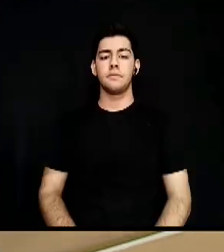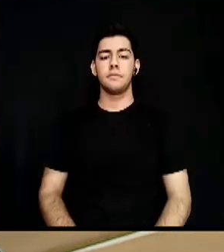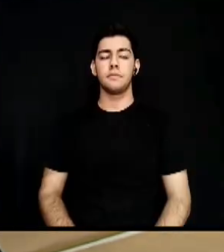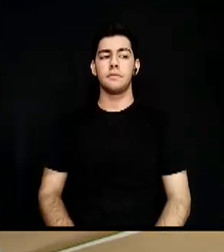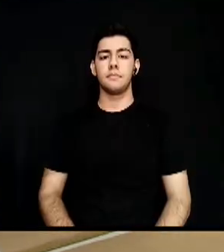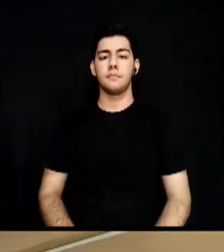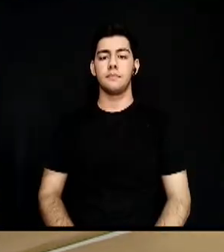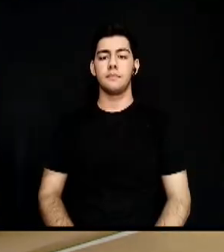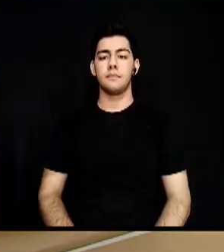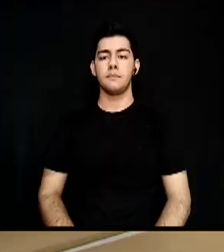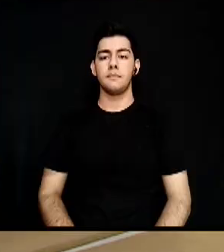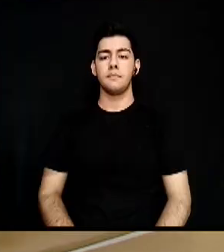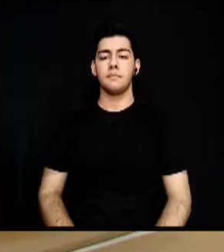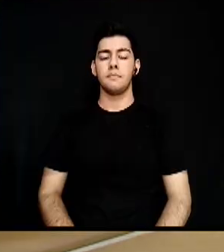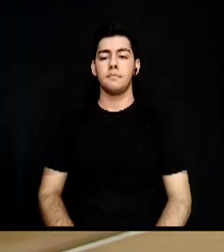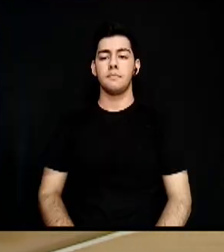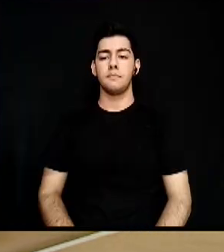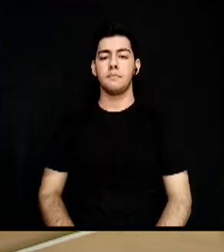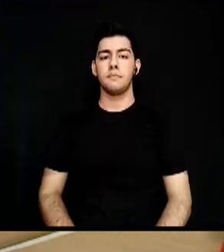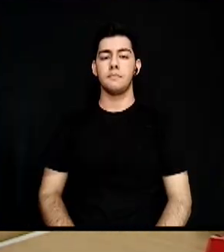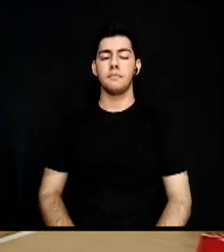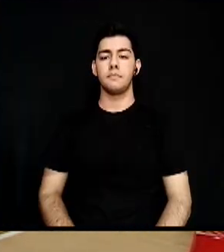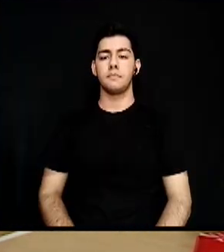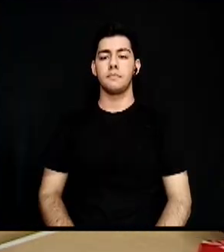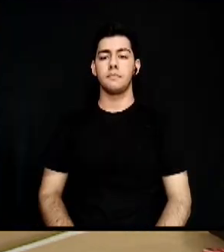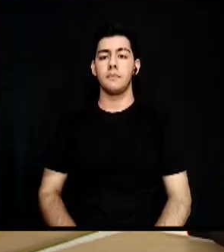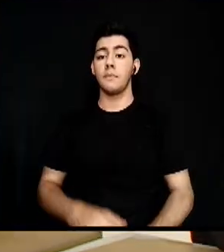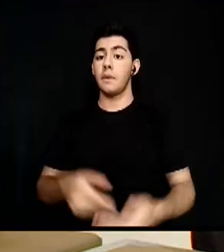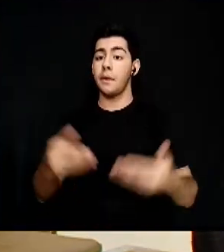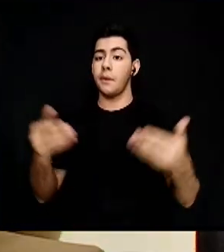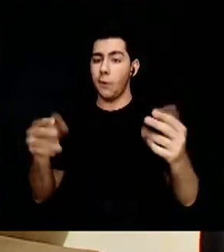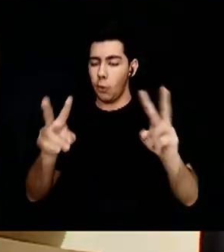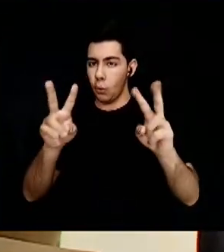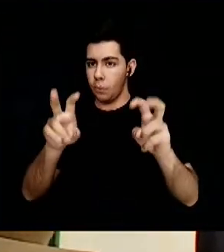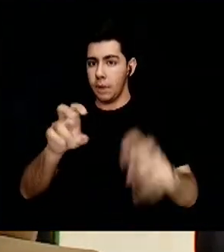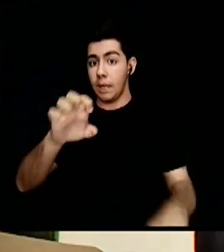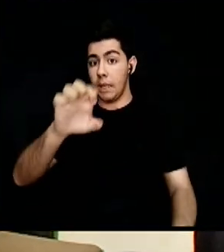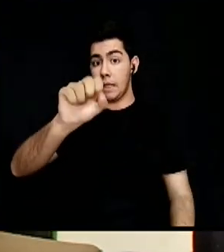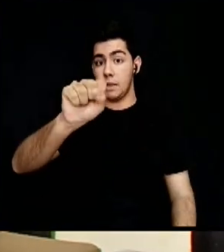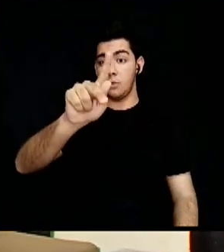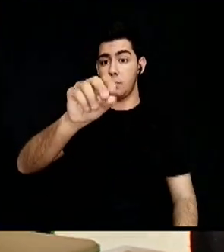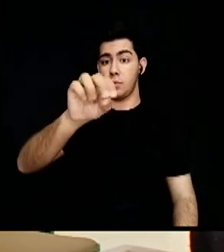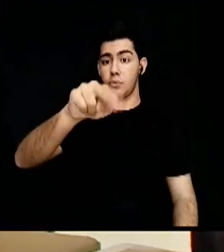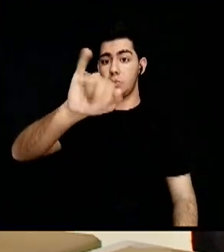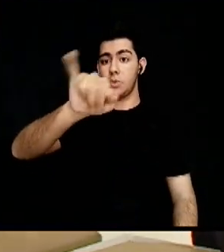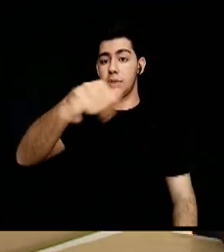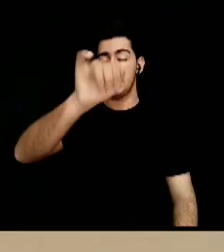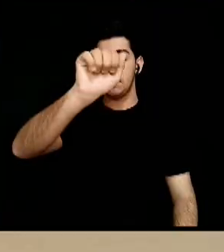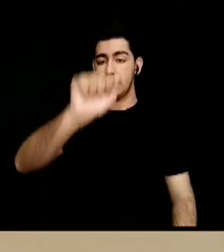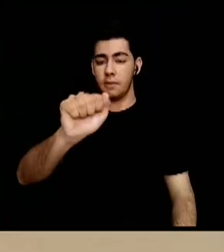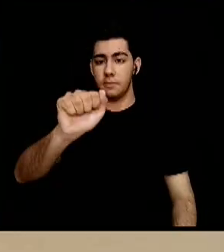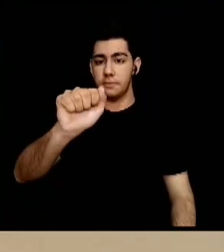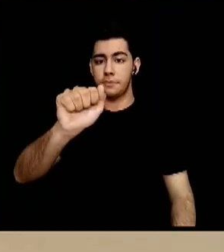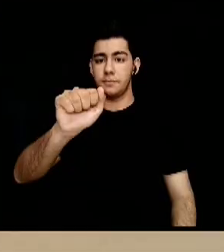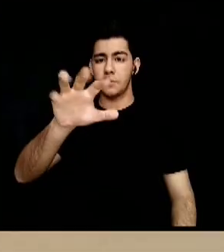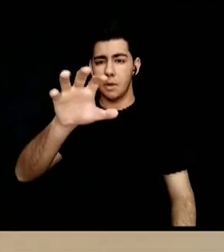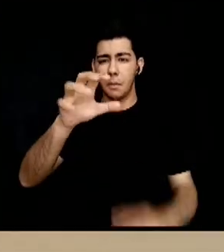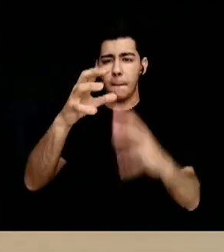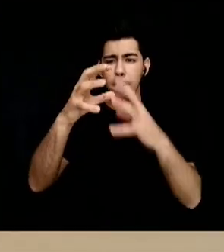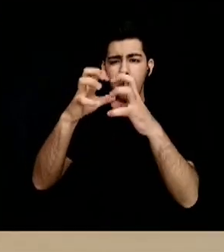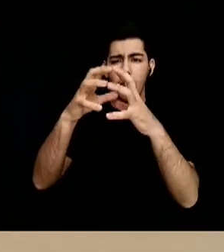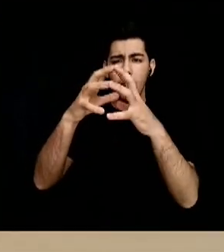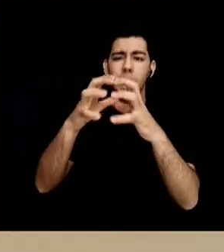Olha só. Vamos falar um pouquinho sobre esponja, tá? Eu tenho aqui a esponja